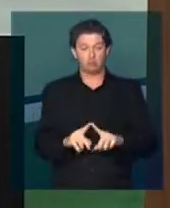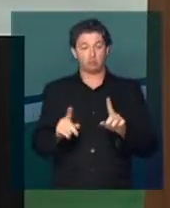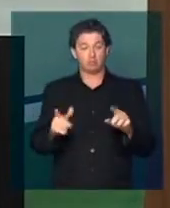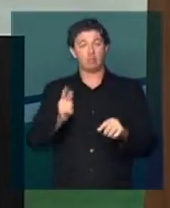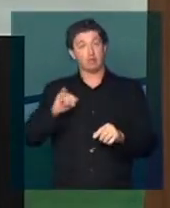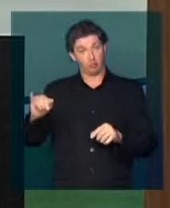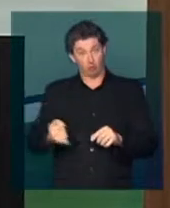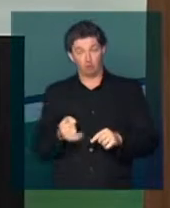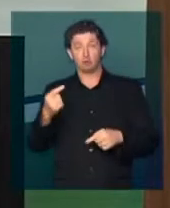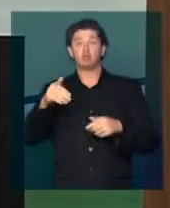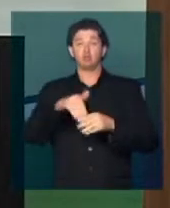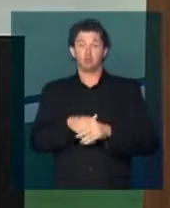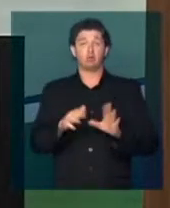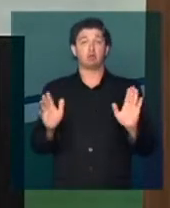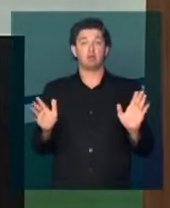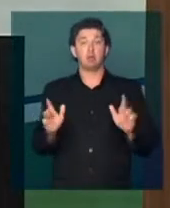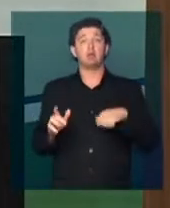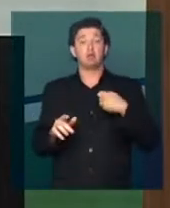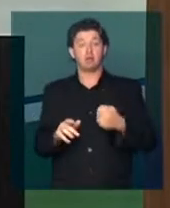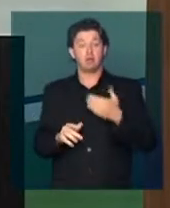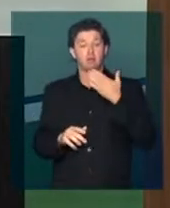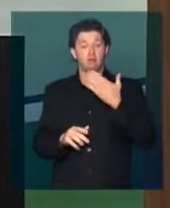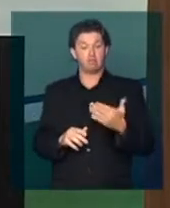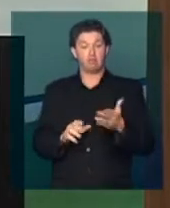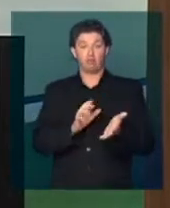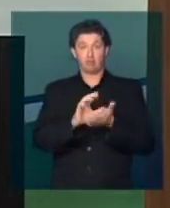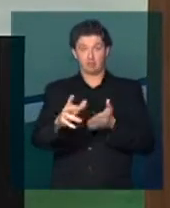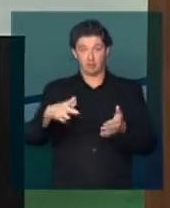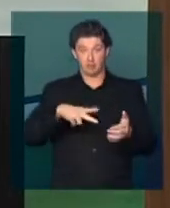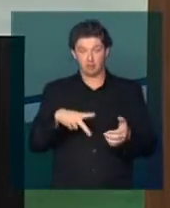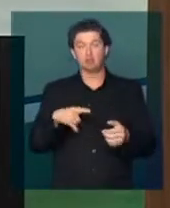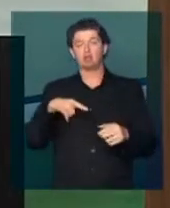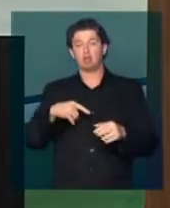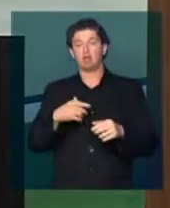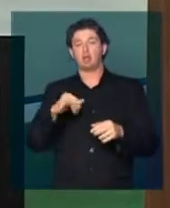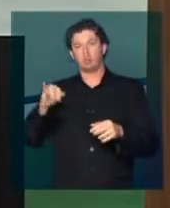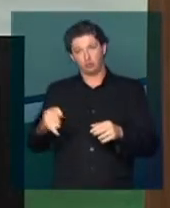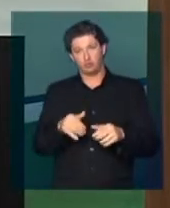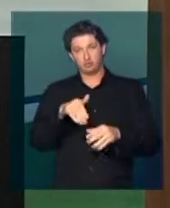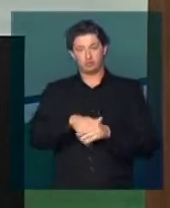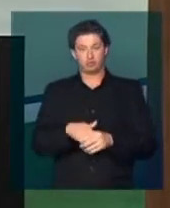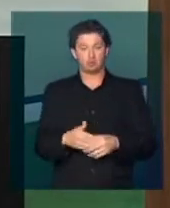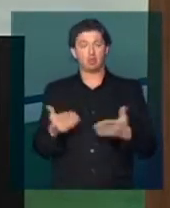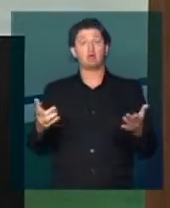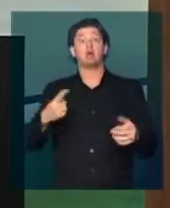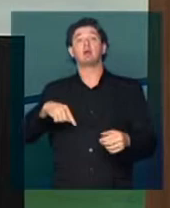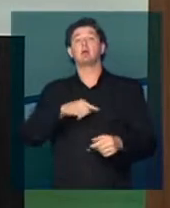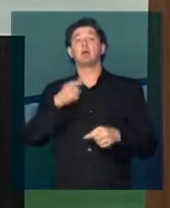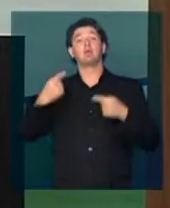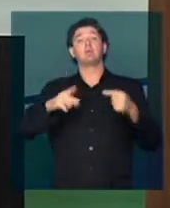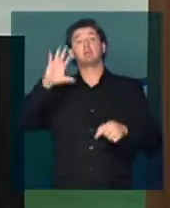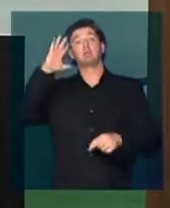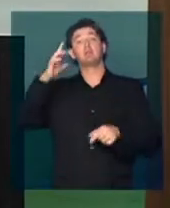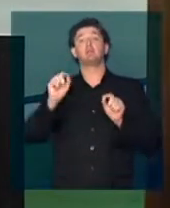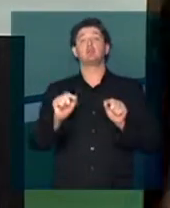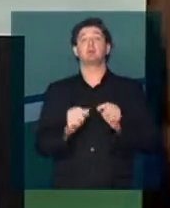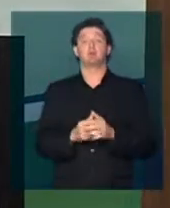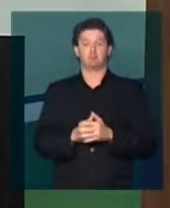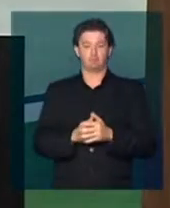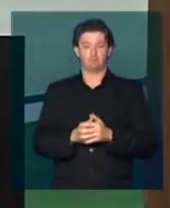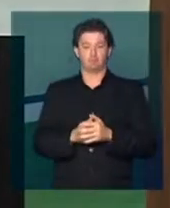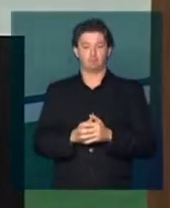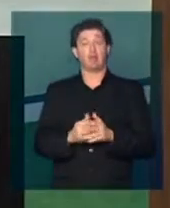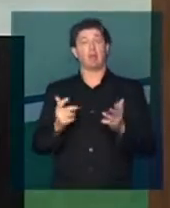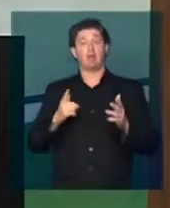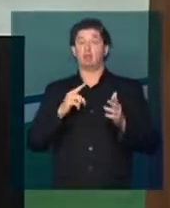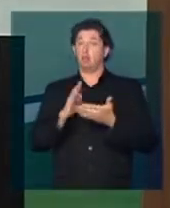ter oportunidade de votar. Quem é a favor de financiamento privado vai ter oportunidade de votar. E o que, que nós vamos deliberar? Nós temos